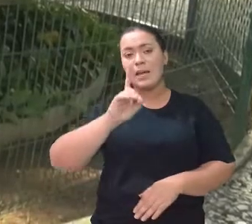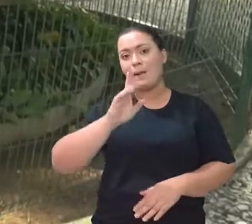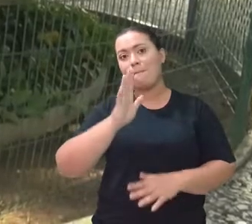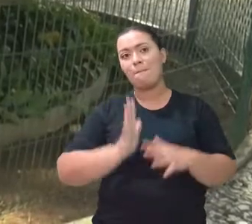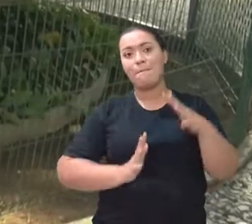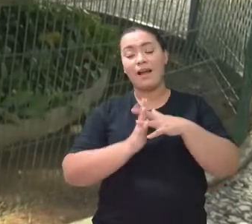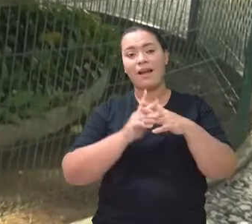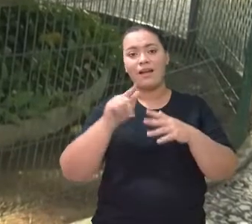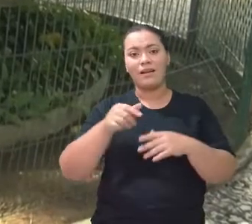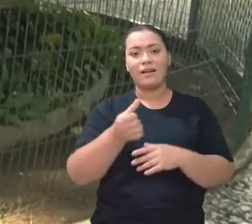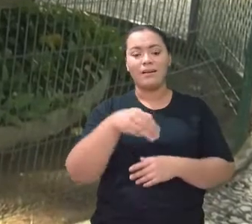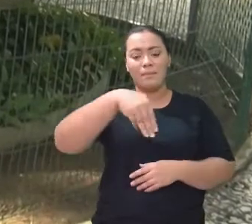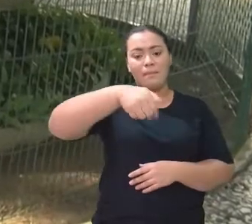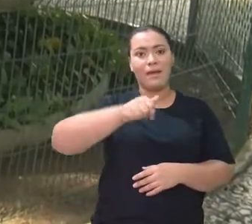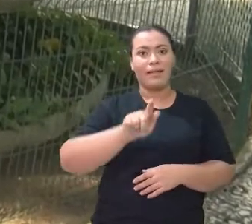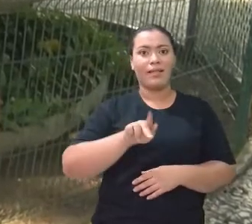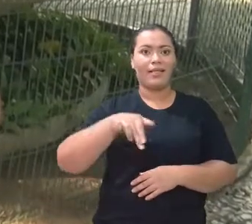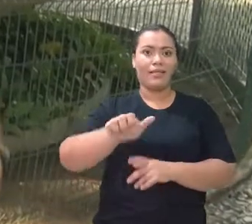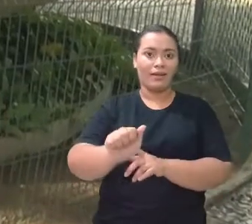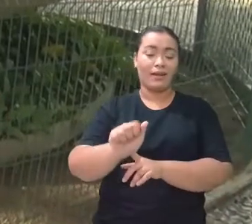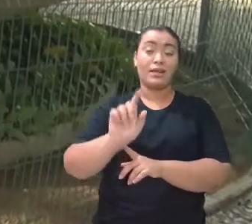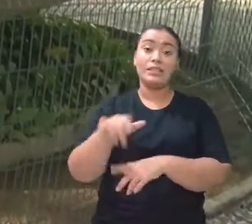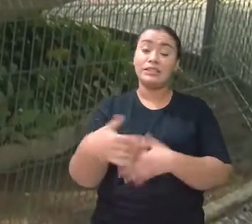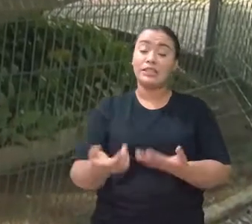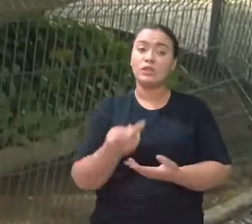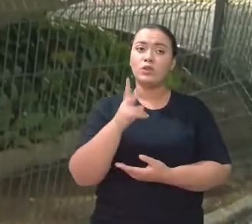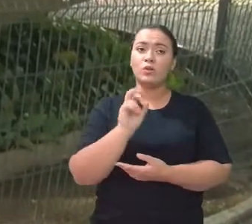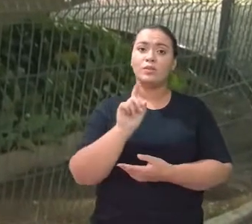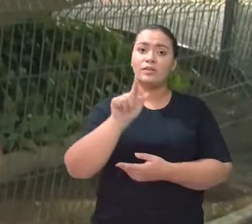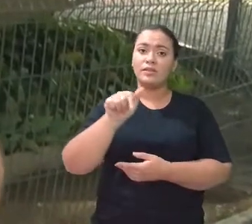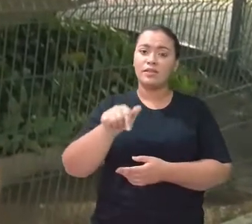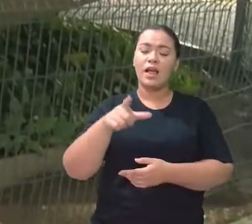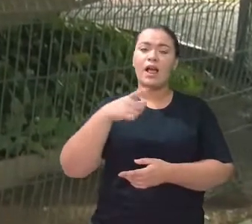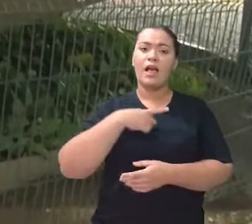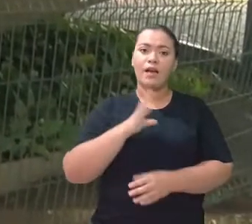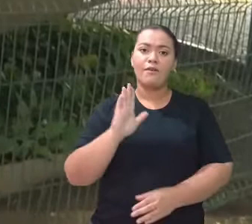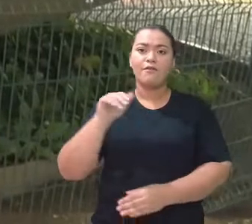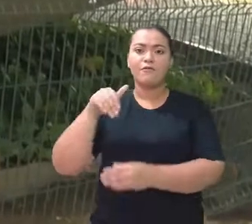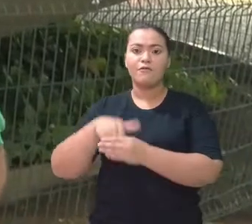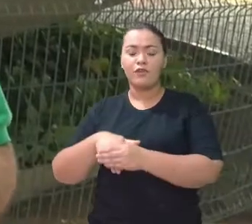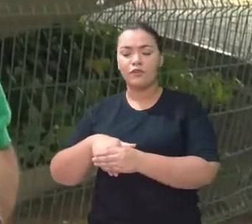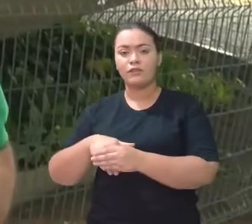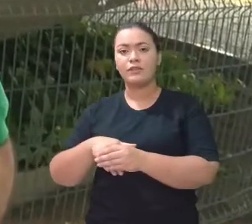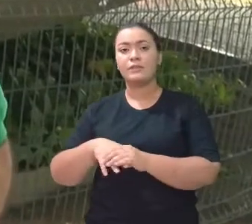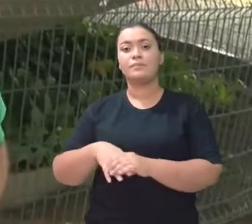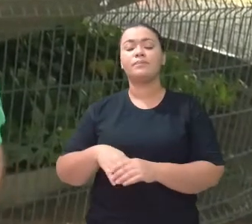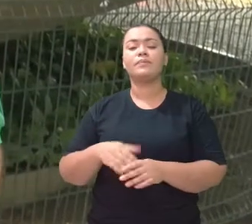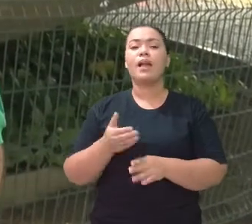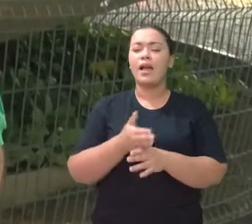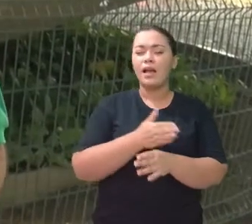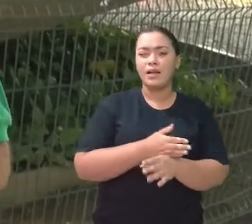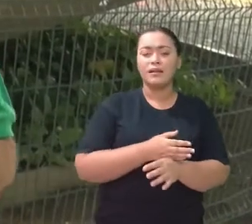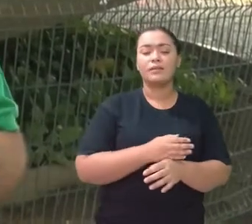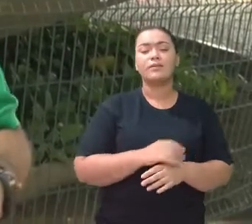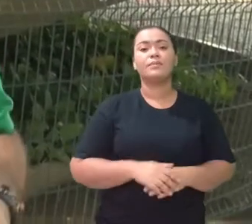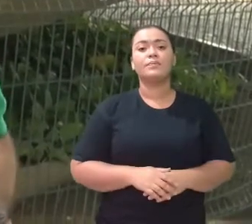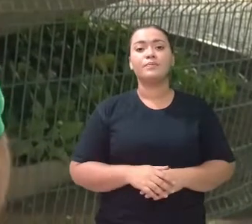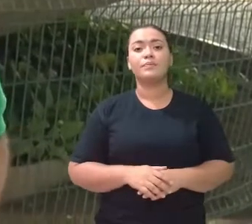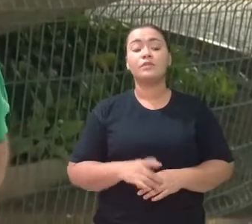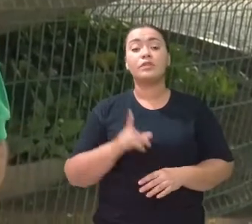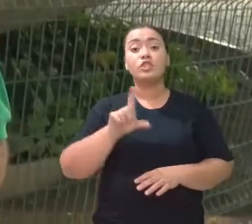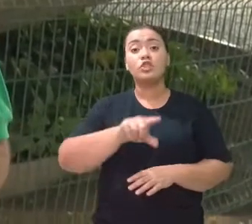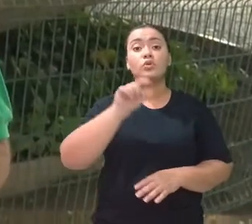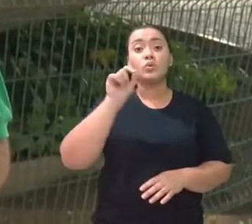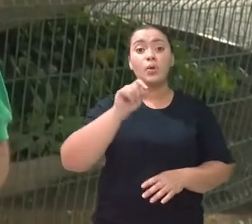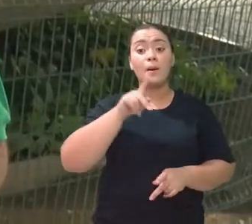em 2017, depois de um sistema de votação que ocorreu um pouco antes, foi